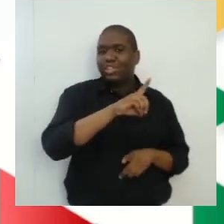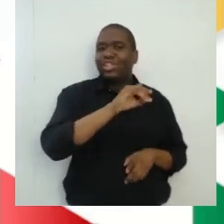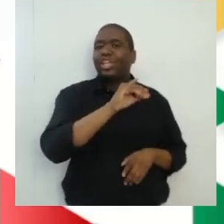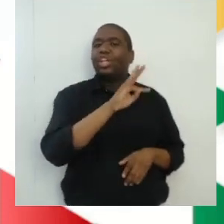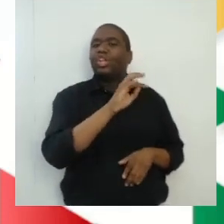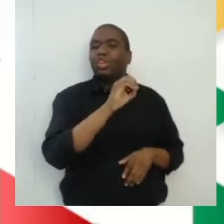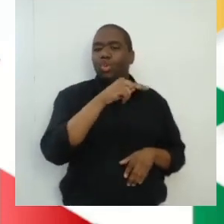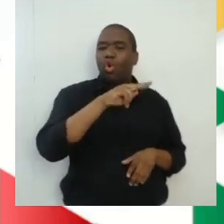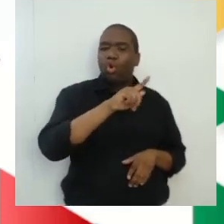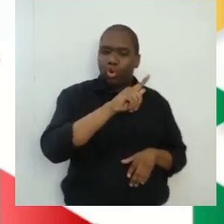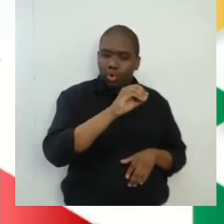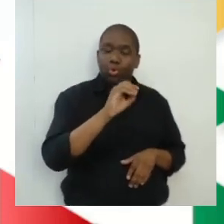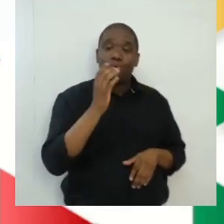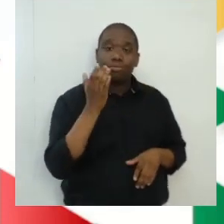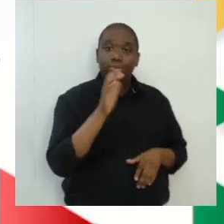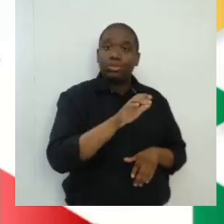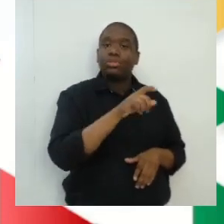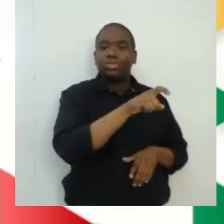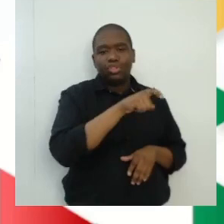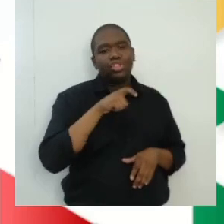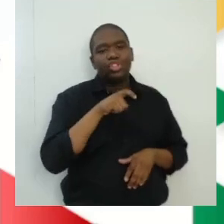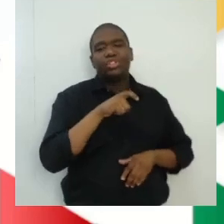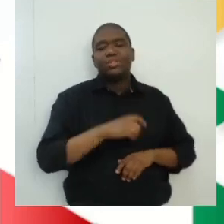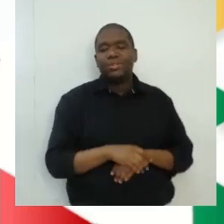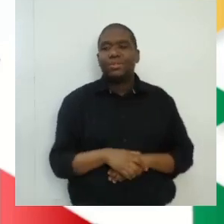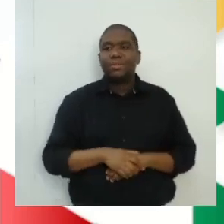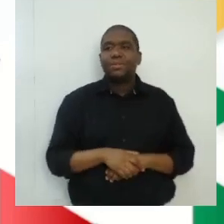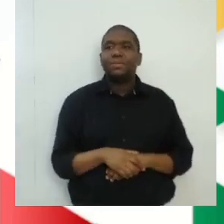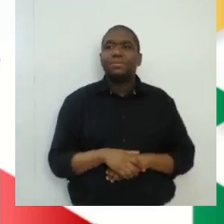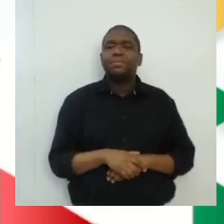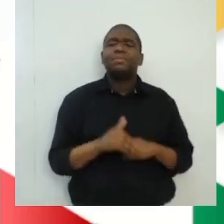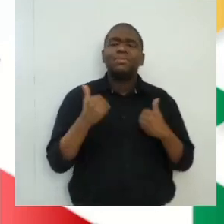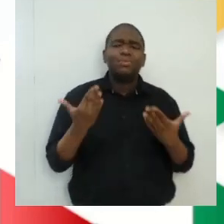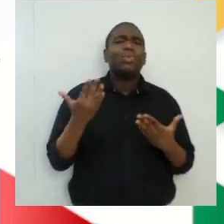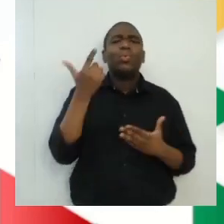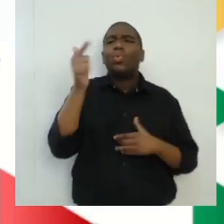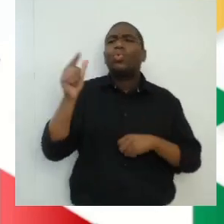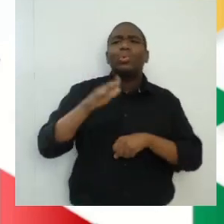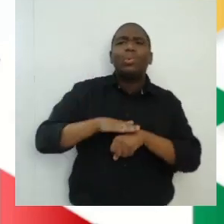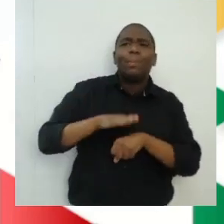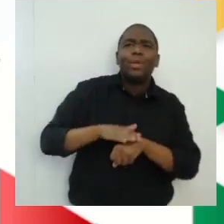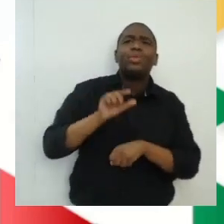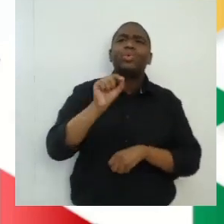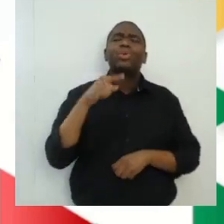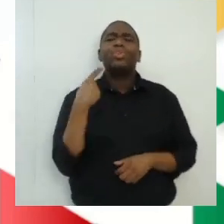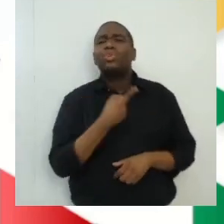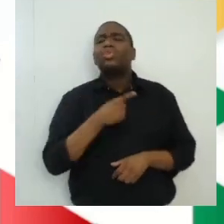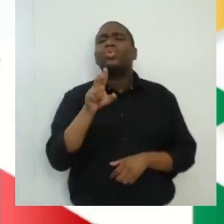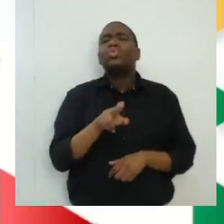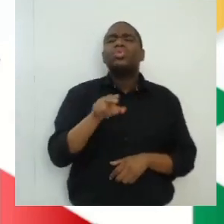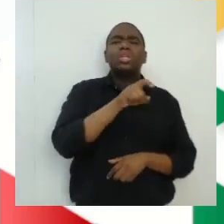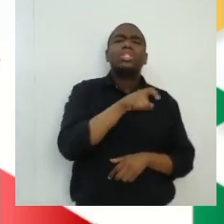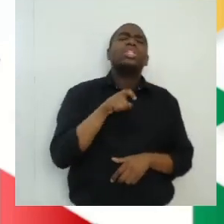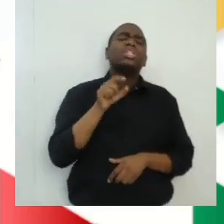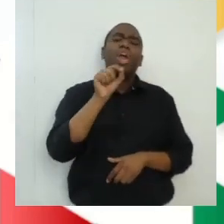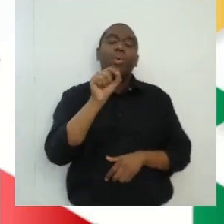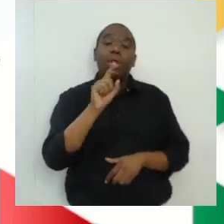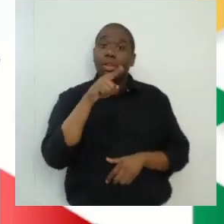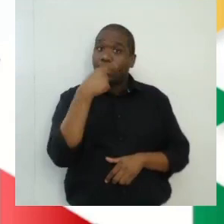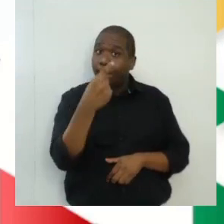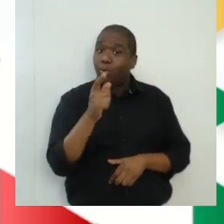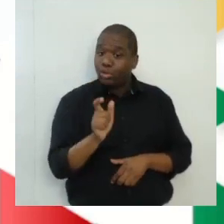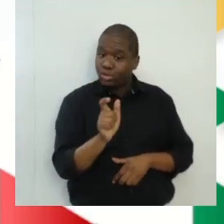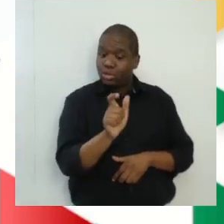gente insere o X. Qual é a outra situação em que a gente utiliza o X? Depois da